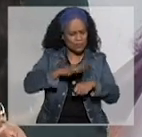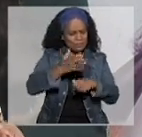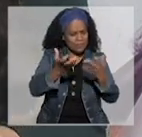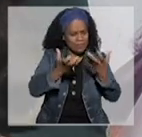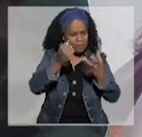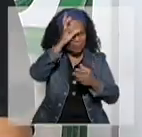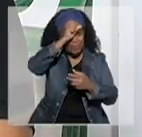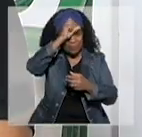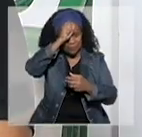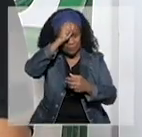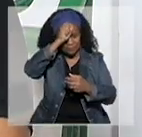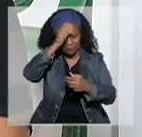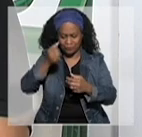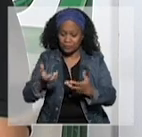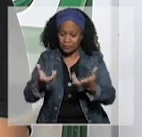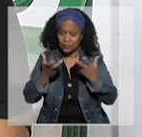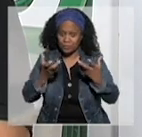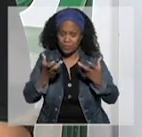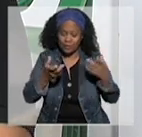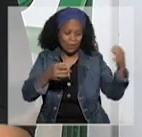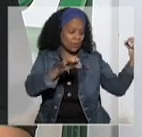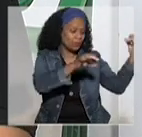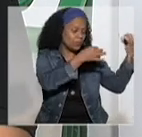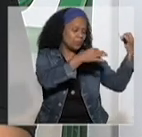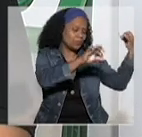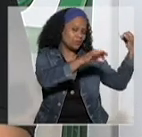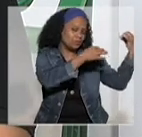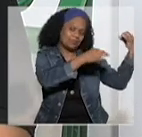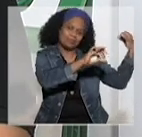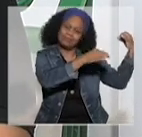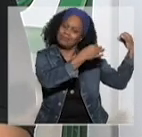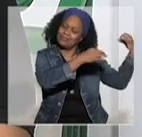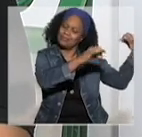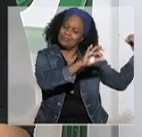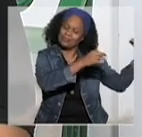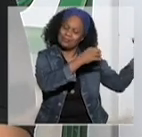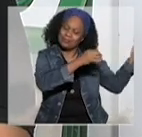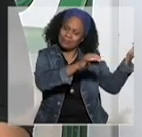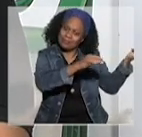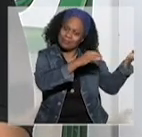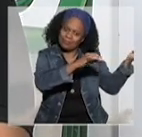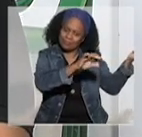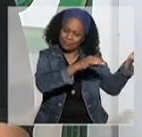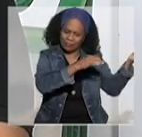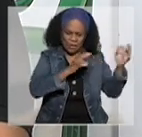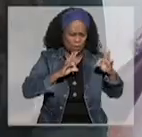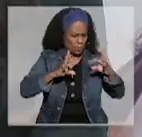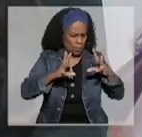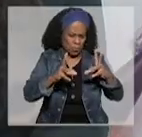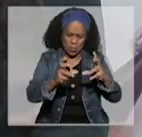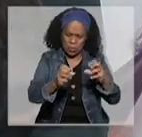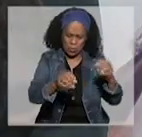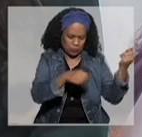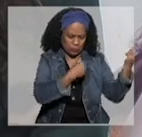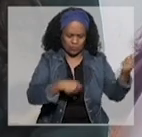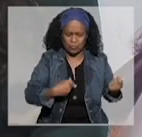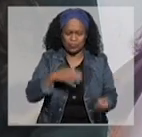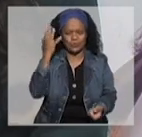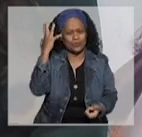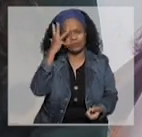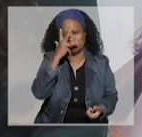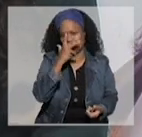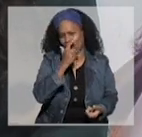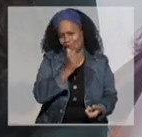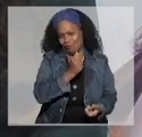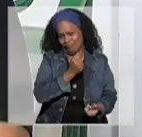quer aprender? O que o pessoal tem buscado mais, realmente, é o violino. Que é um instrumento muito... Ai, que é lindo muito, também. Muito... Todo instrumento, né? É todo